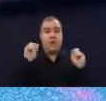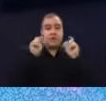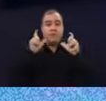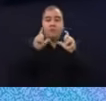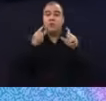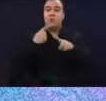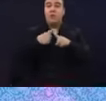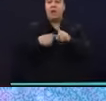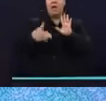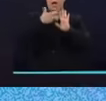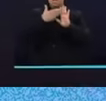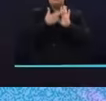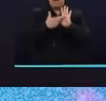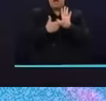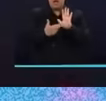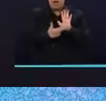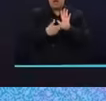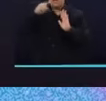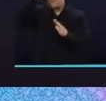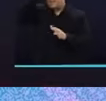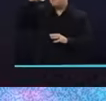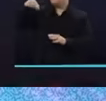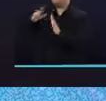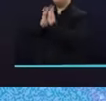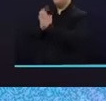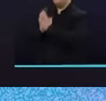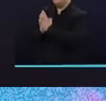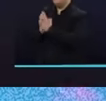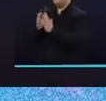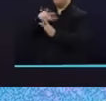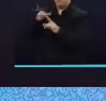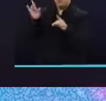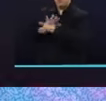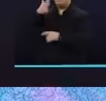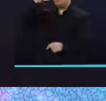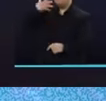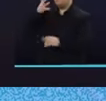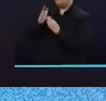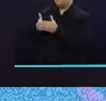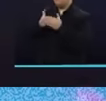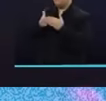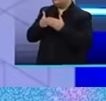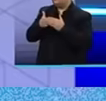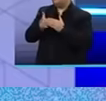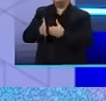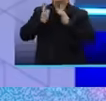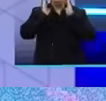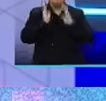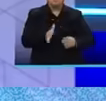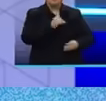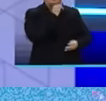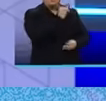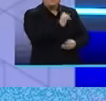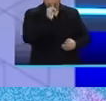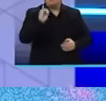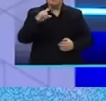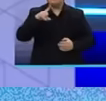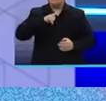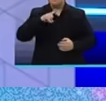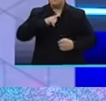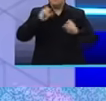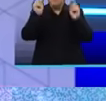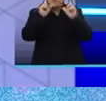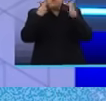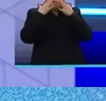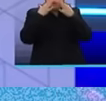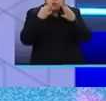uma das regras mais claras. Pablo, por favor. Cadê o cartão? Deixa eu terminar de falar. Foi avisado que teria uma advertência formal no